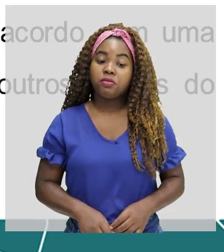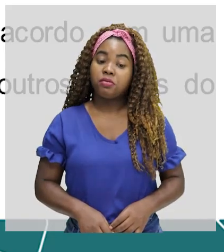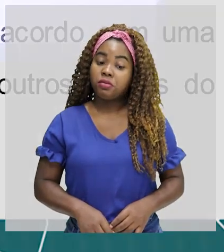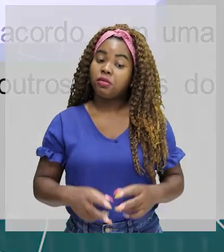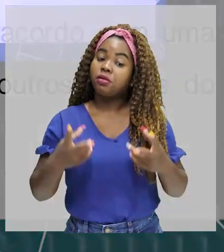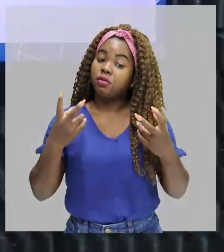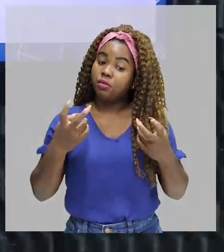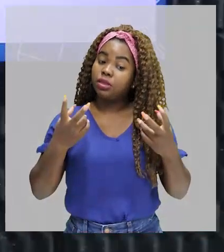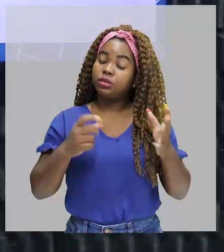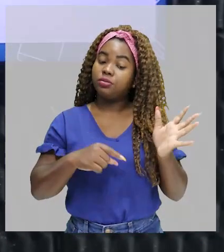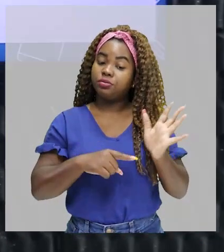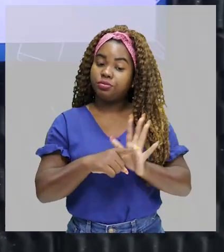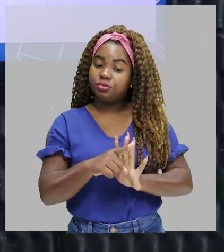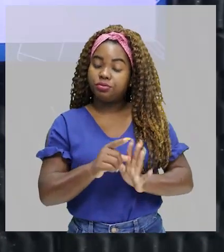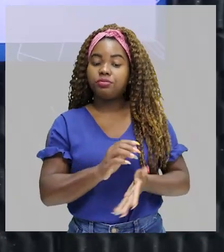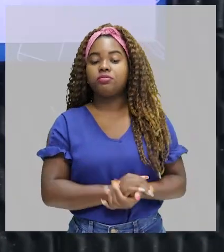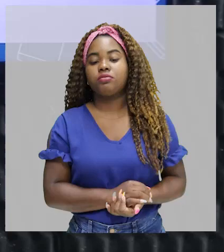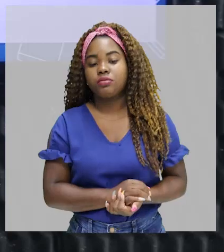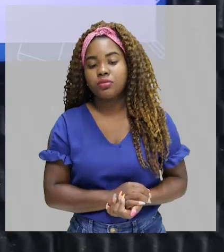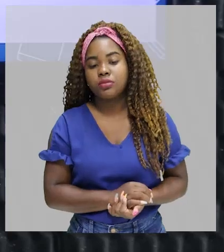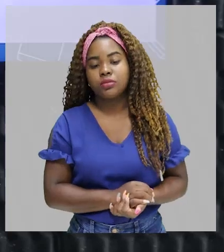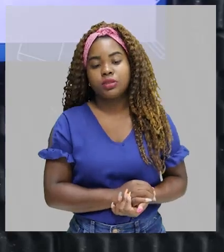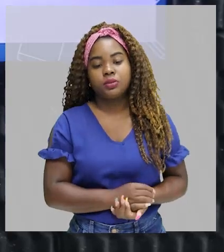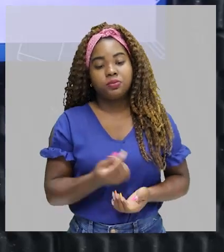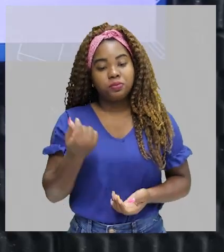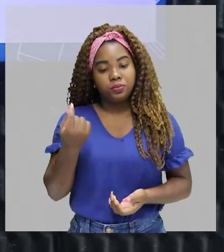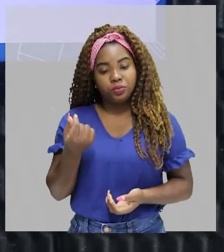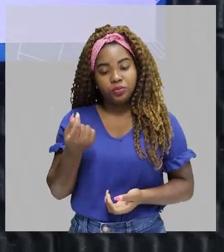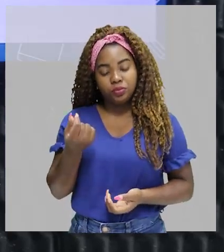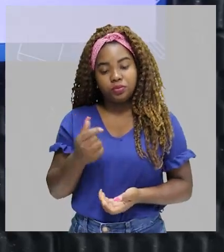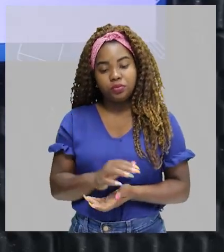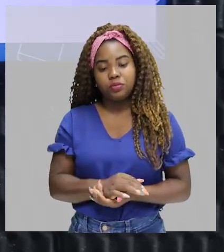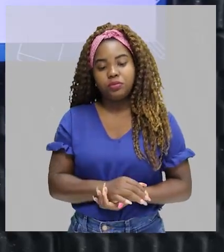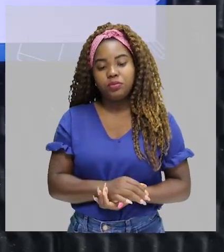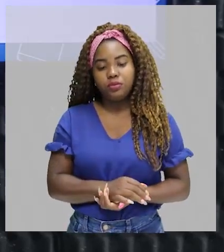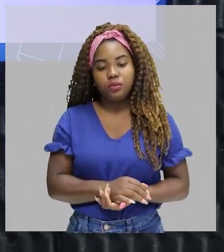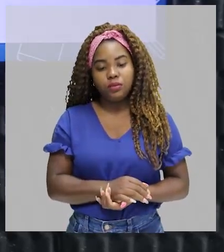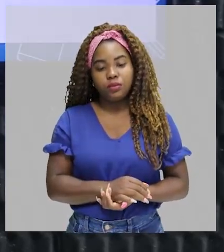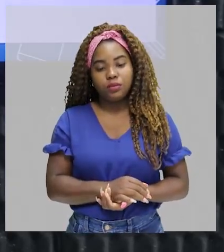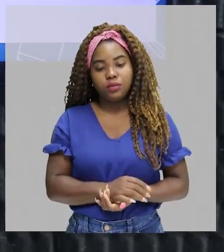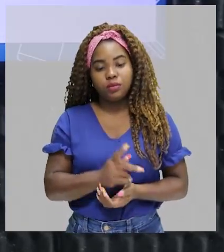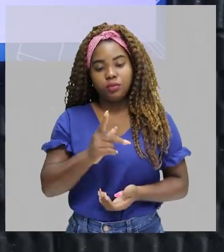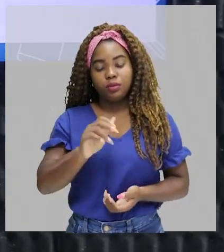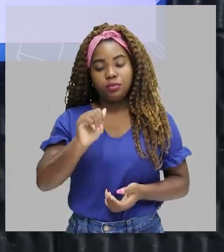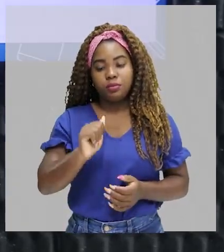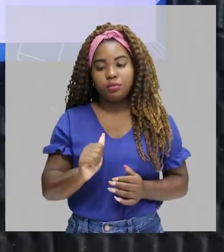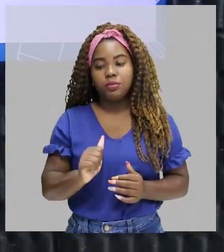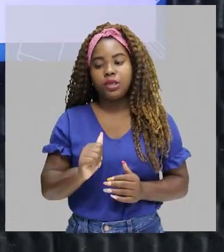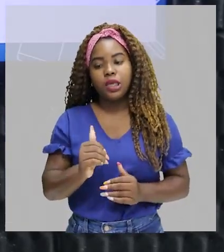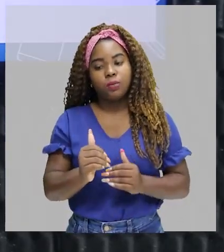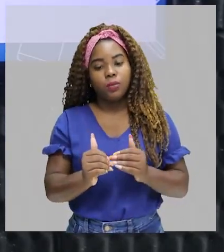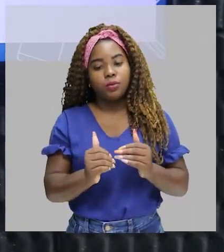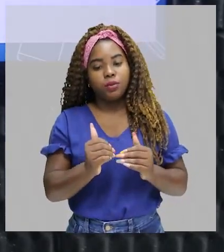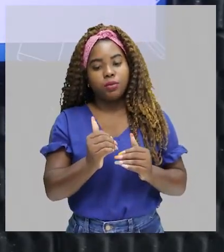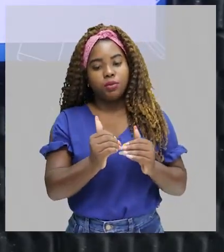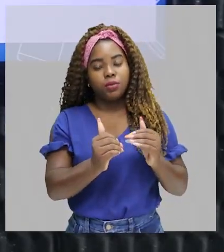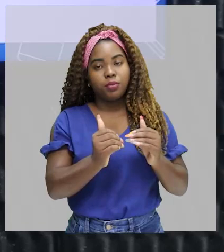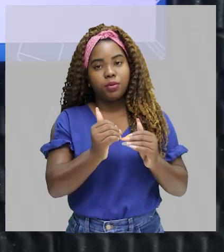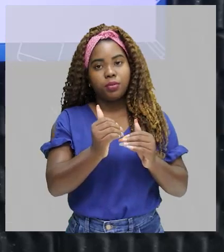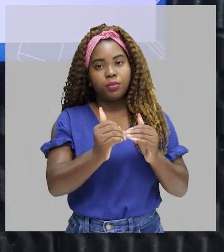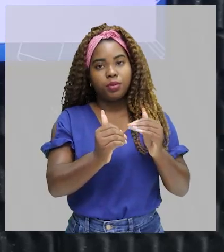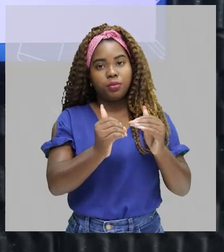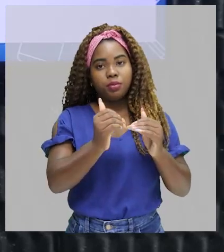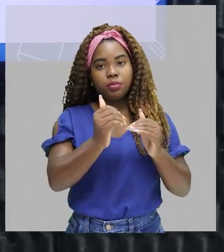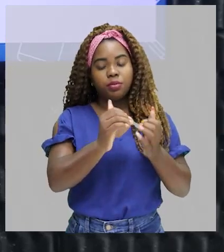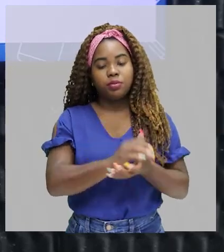o que ele disse, tá? Então, esse lucro, ele foi originado a partir de uma PA crescente. E,